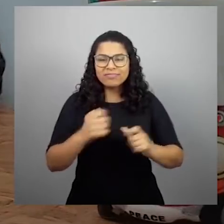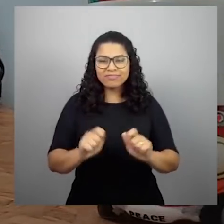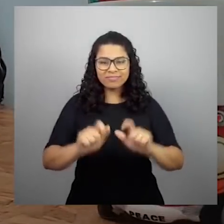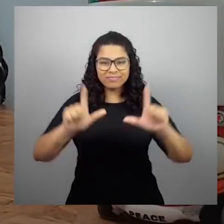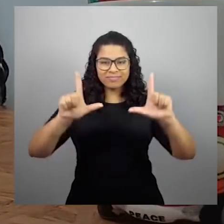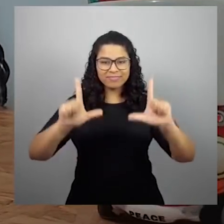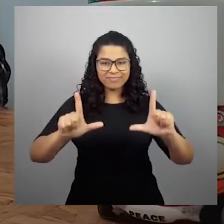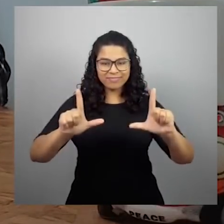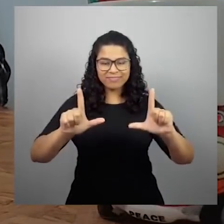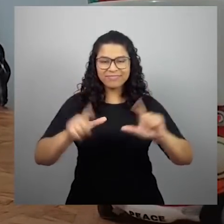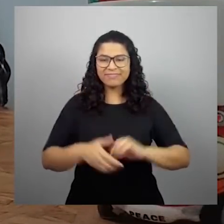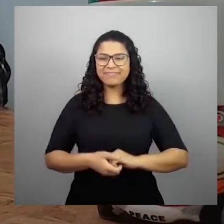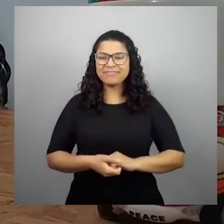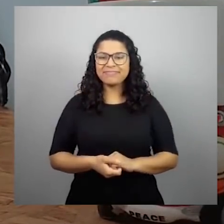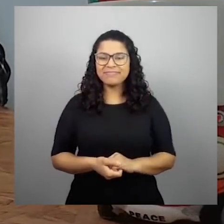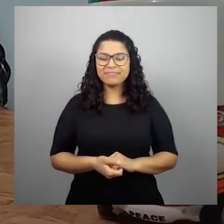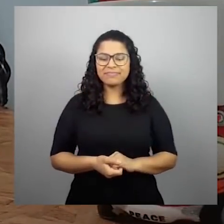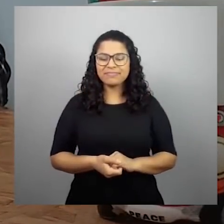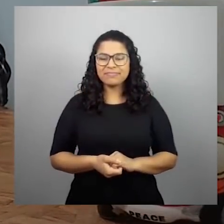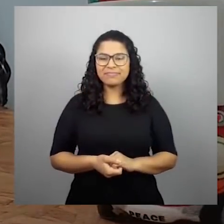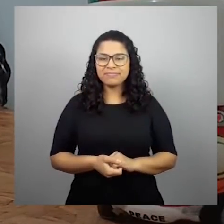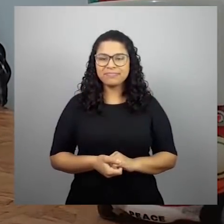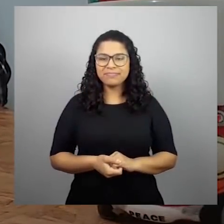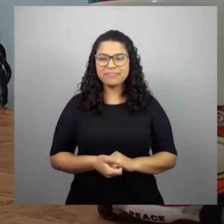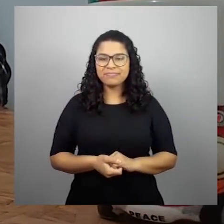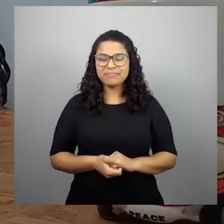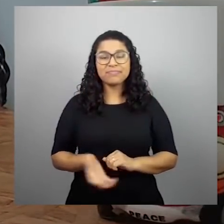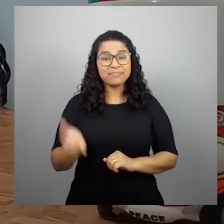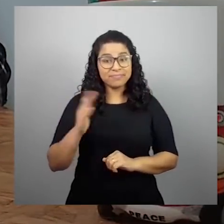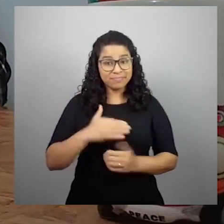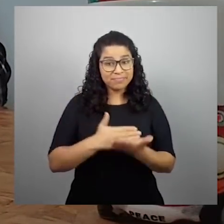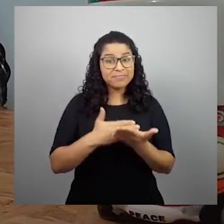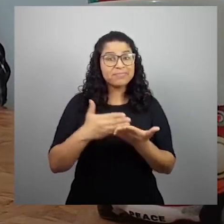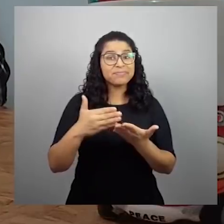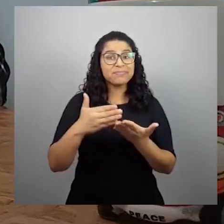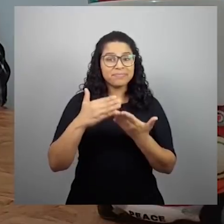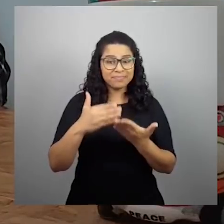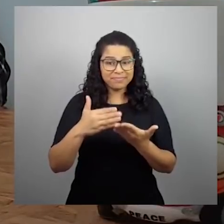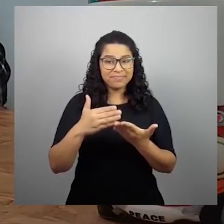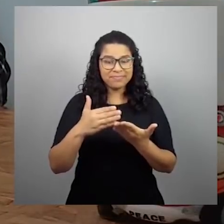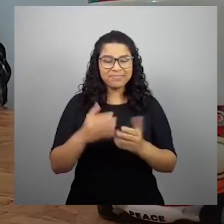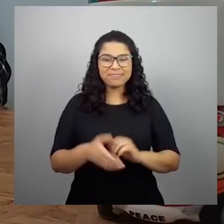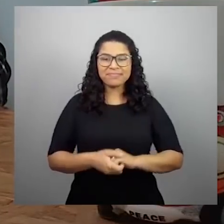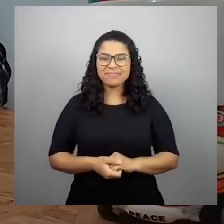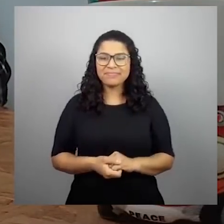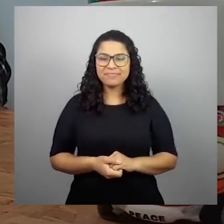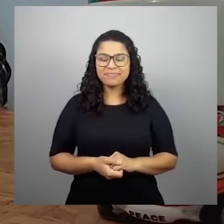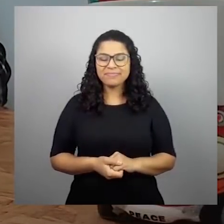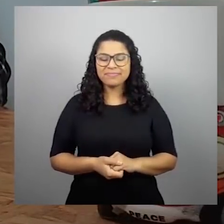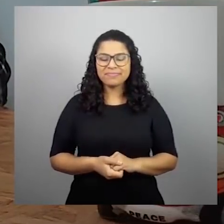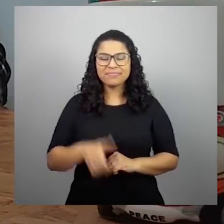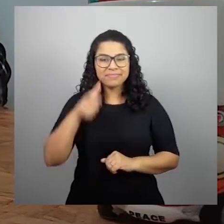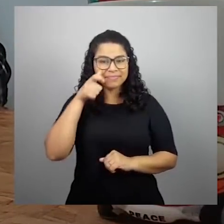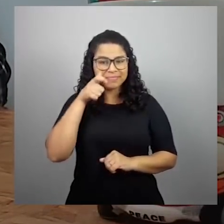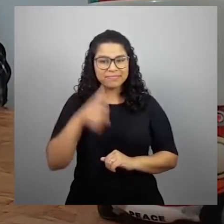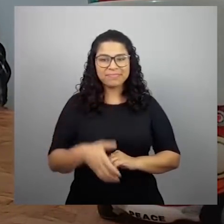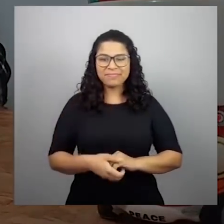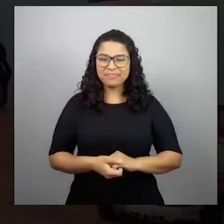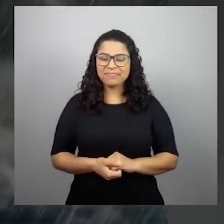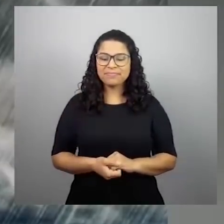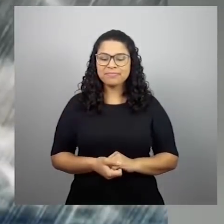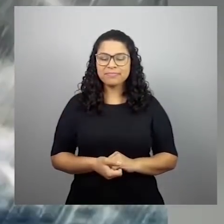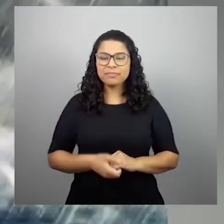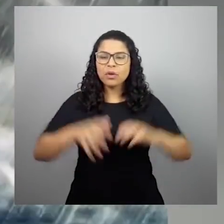imagens e as falas que eu vou trazer. Tá bom? Então vamos lá, se preparem aí. Vamos